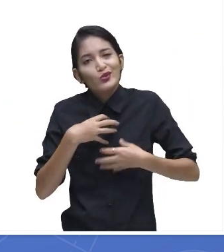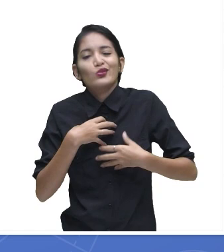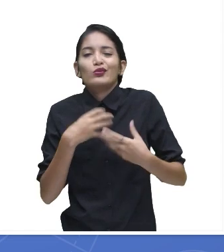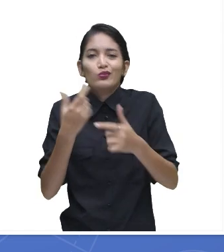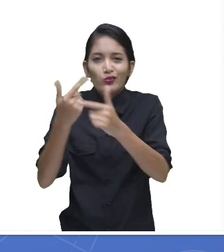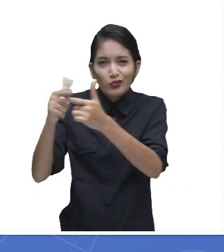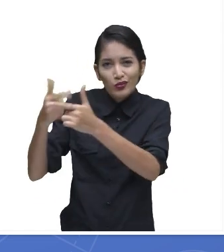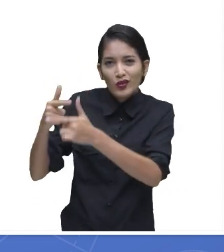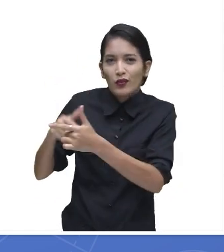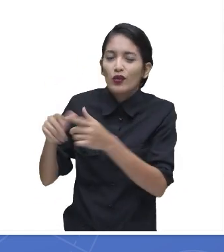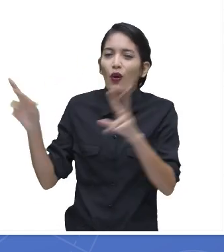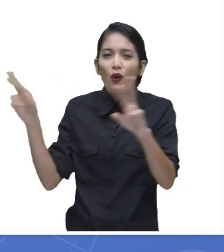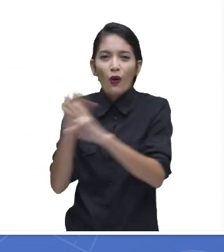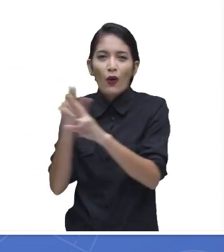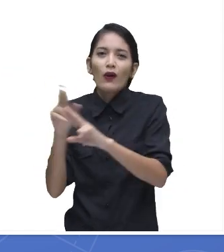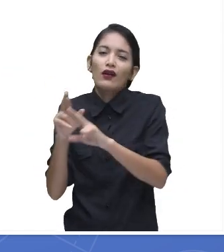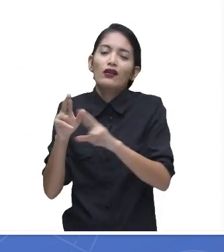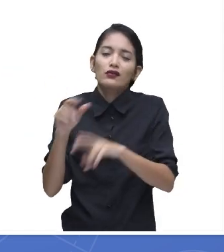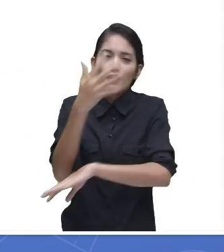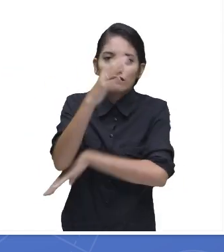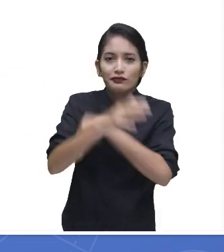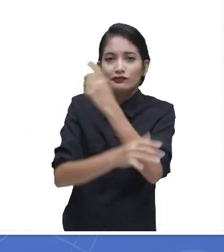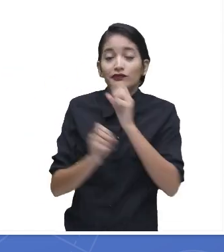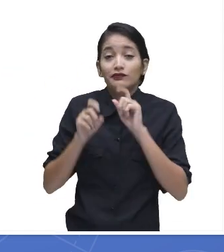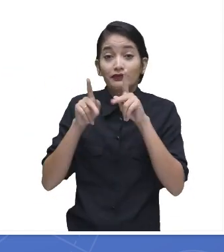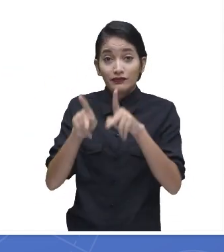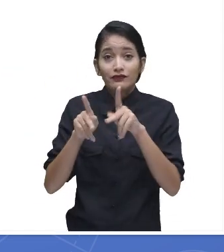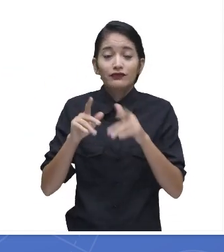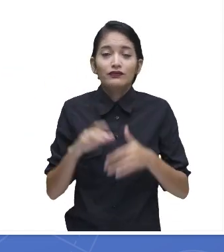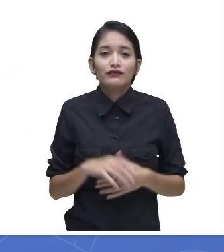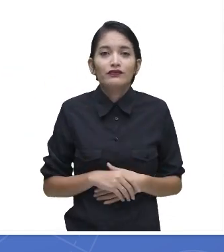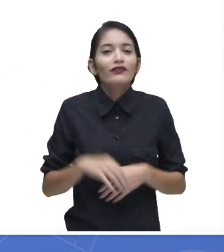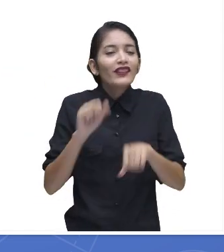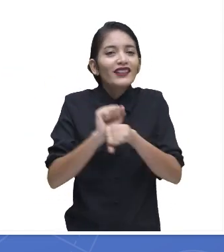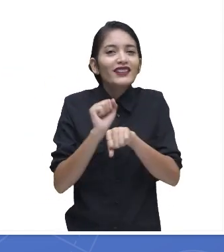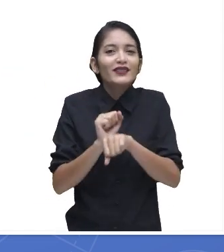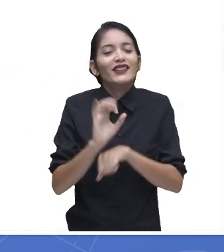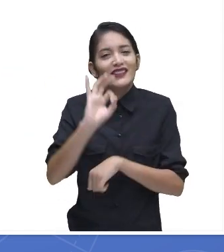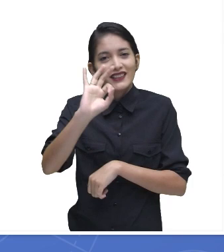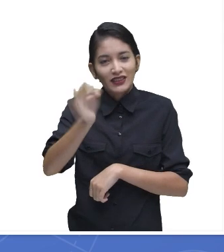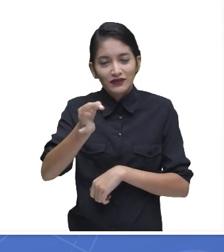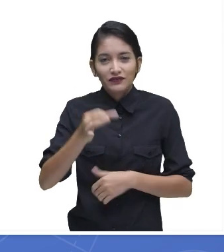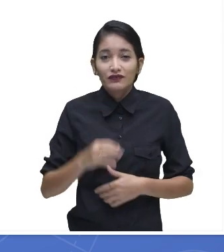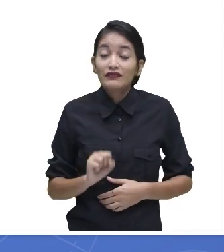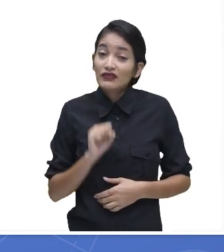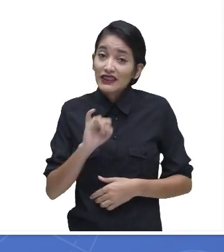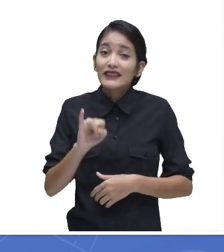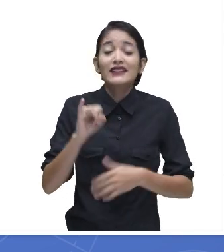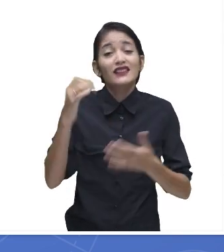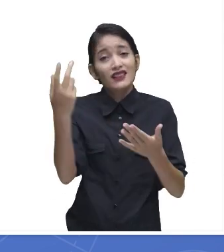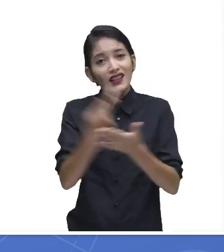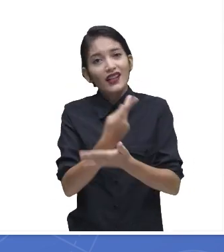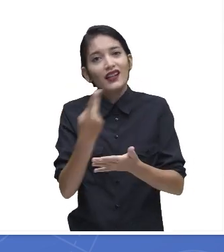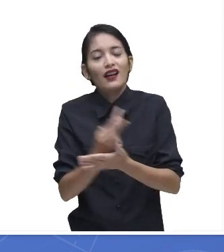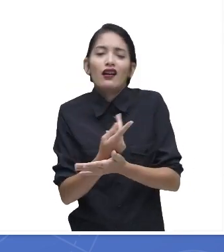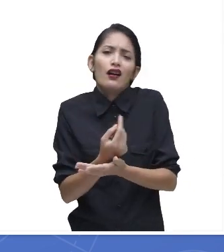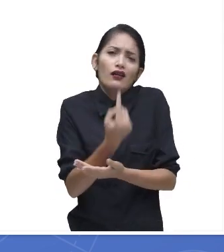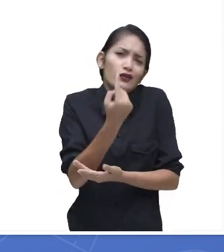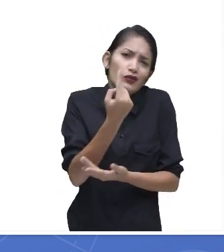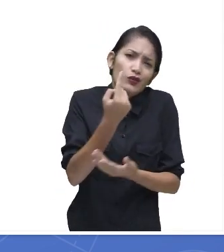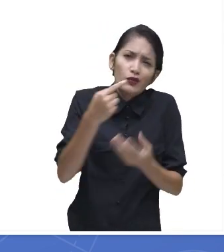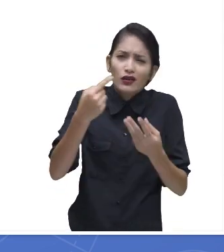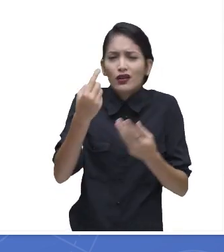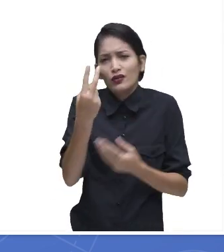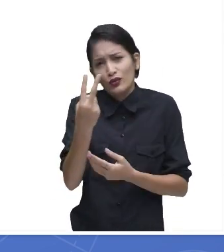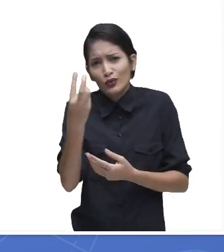relação a prejuízos à natureza. Bom, espero que vocês tenham acertado, mas se erraram também, gente, alguma questão, 2